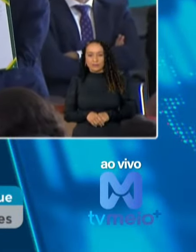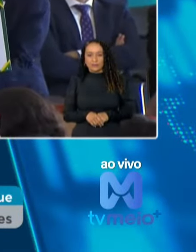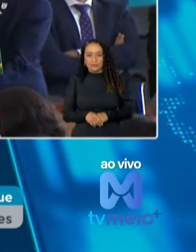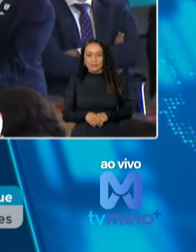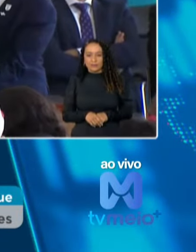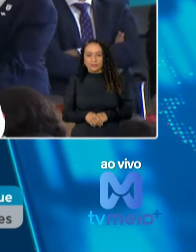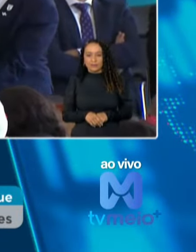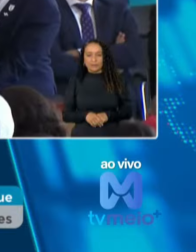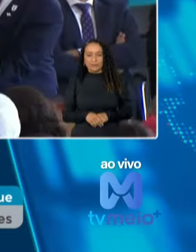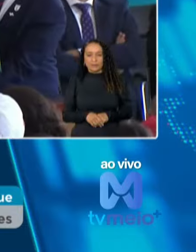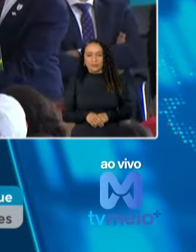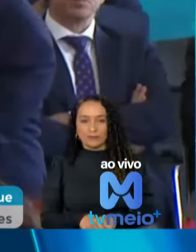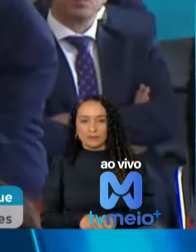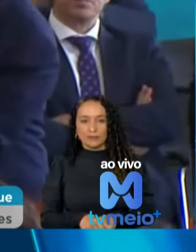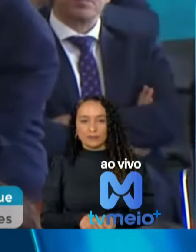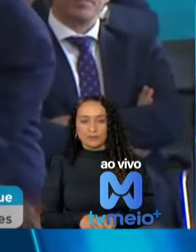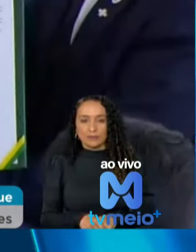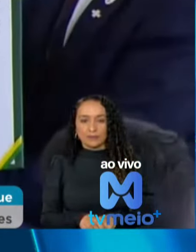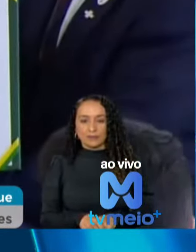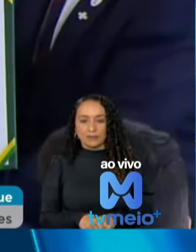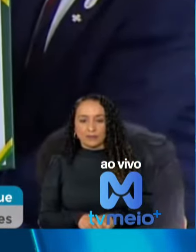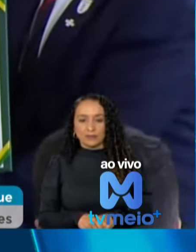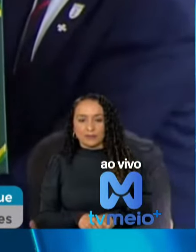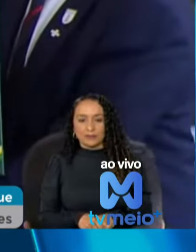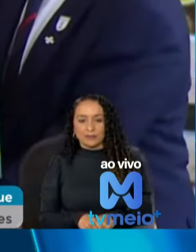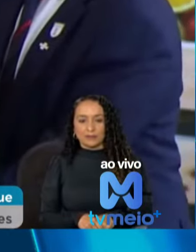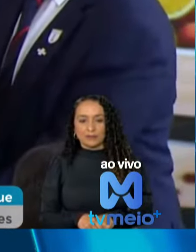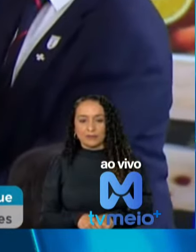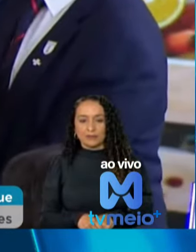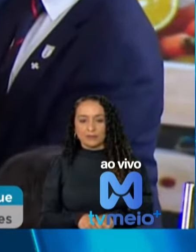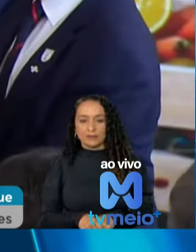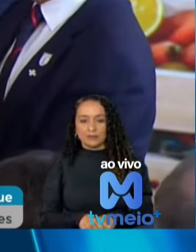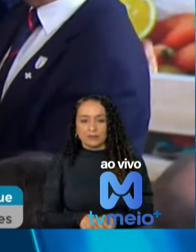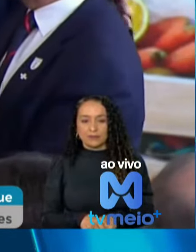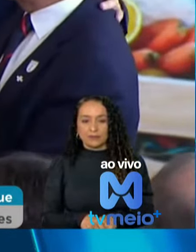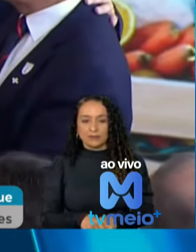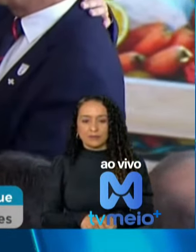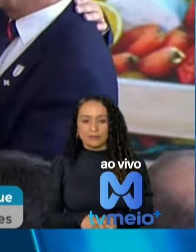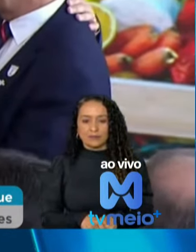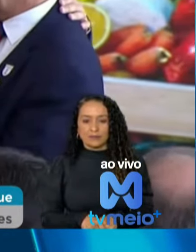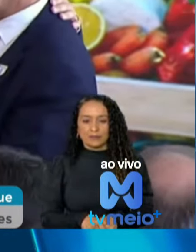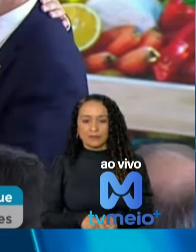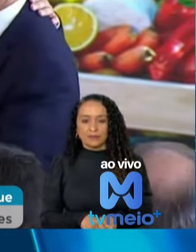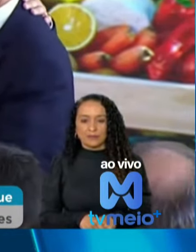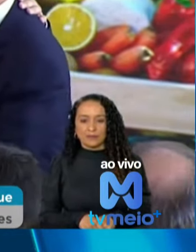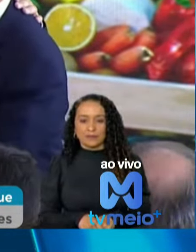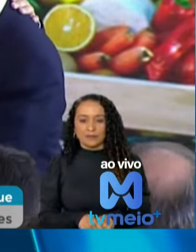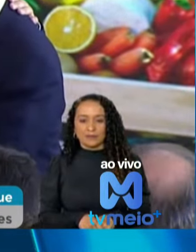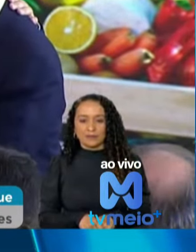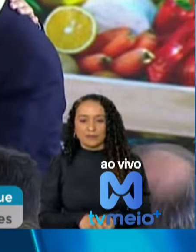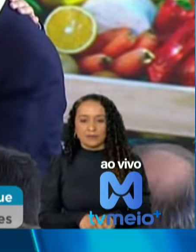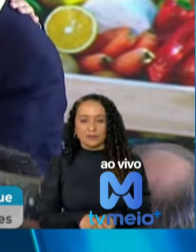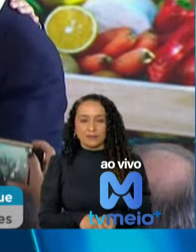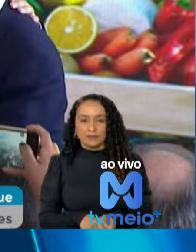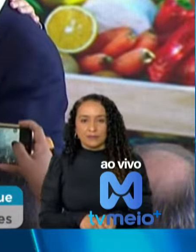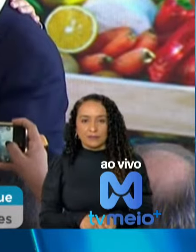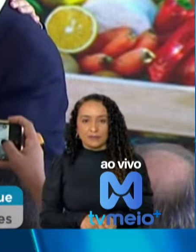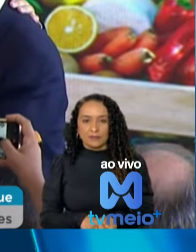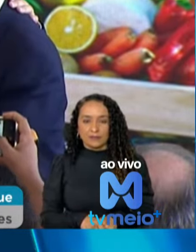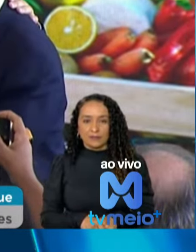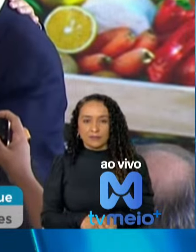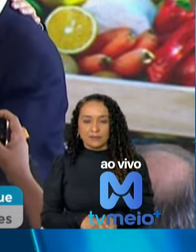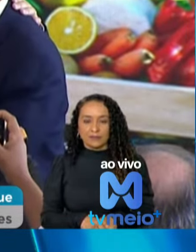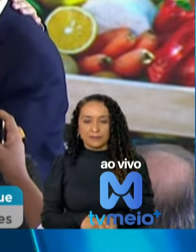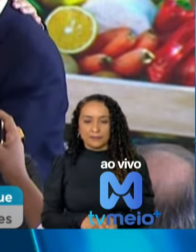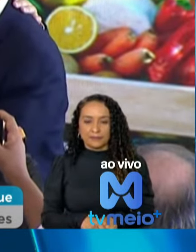as imagens. Agora, Raniel, o professor Vila falou sobre a questão aí de que hoje os mercados já